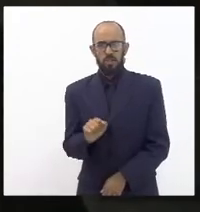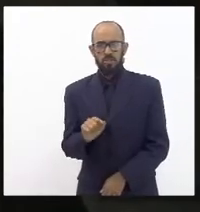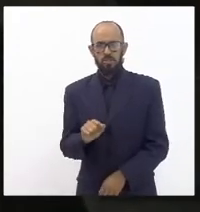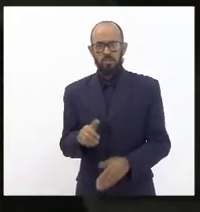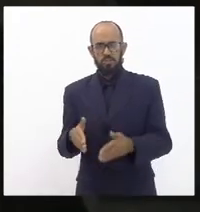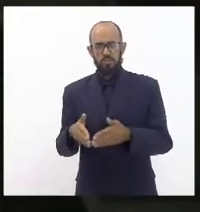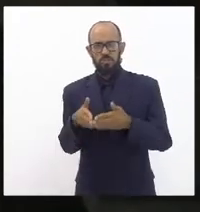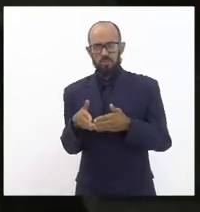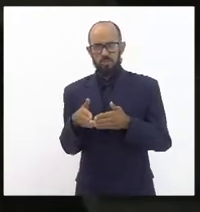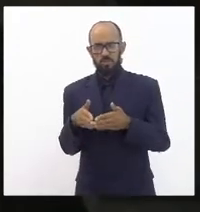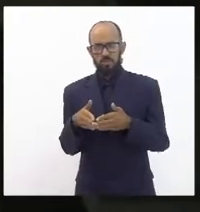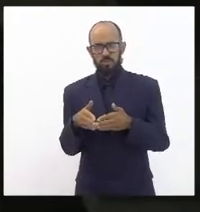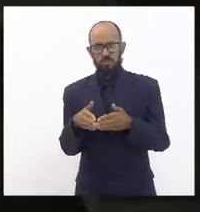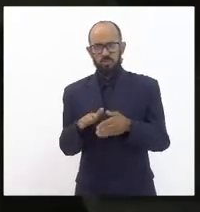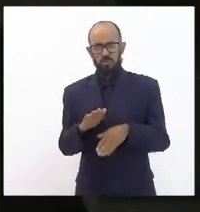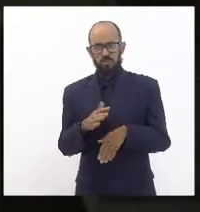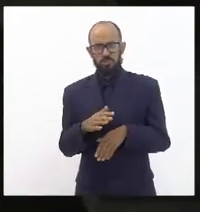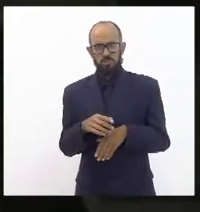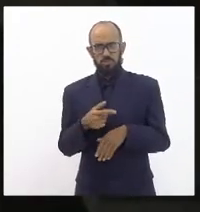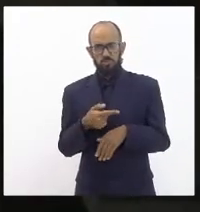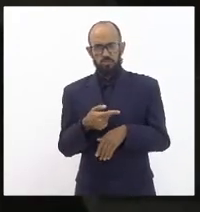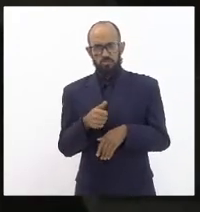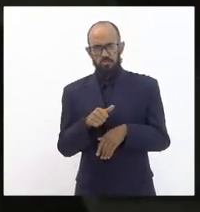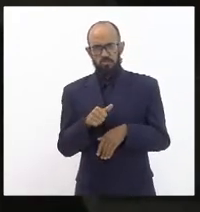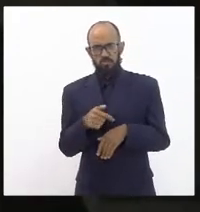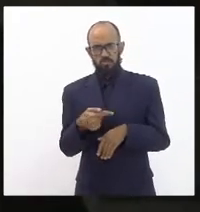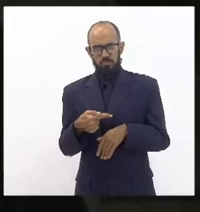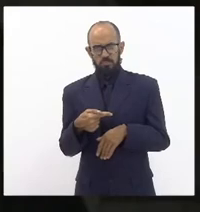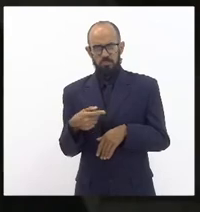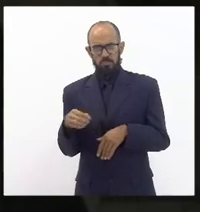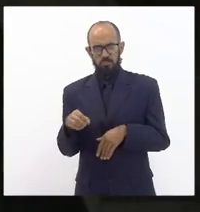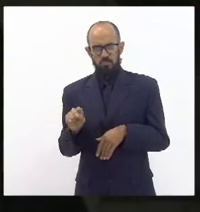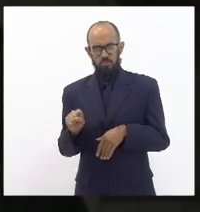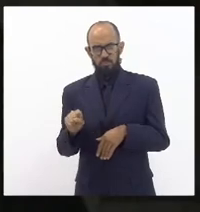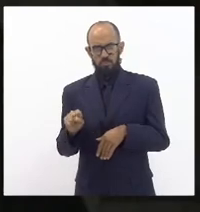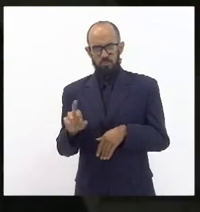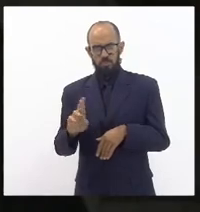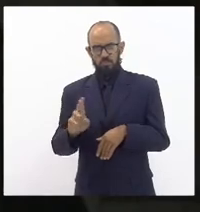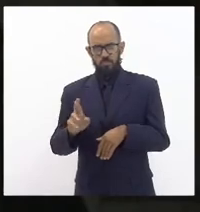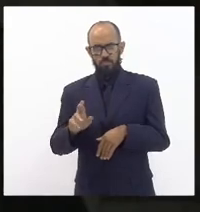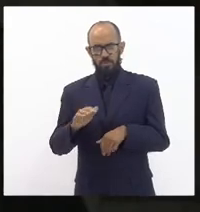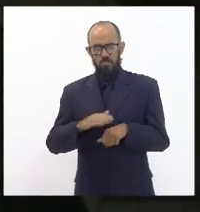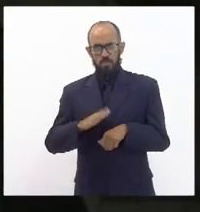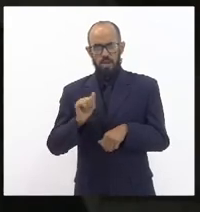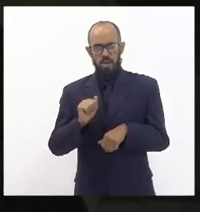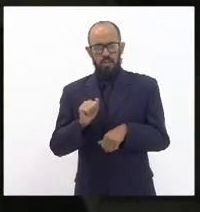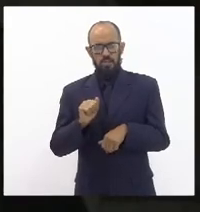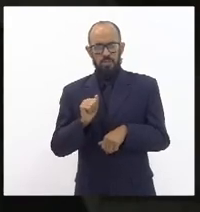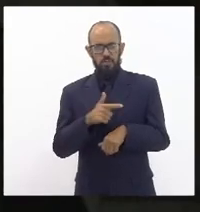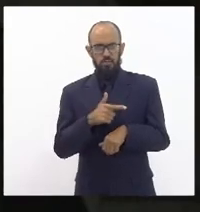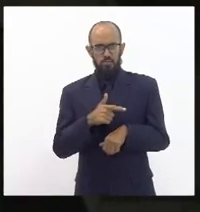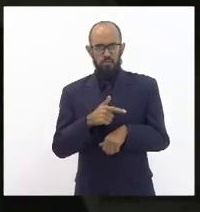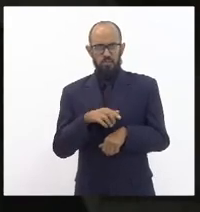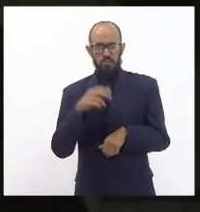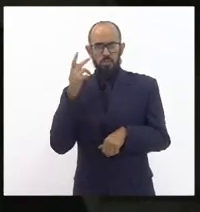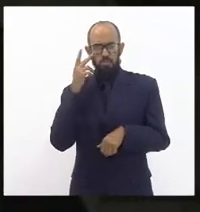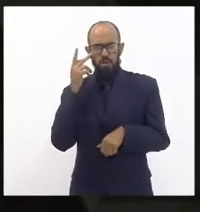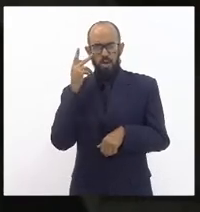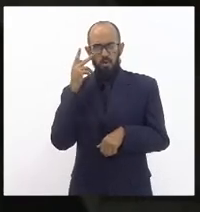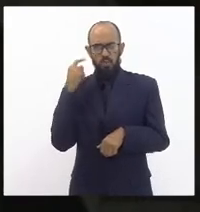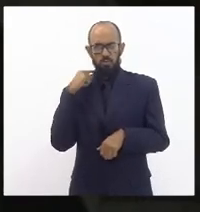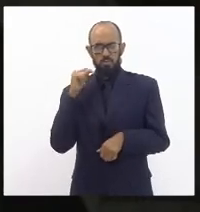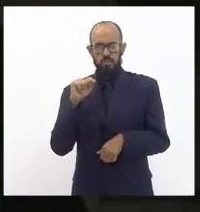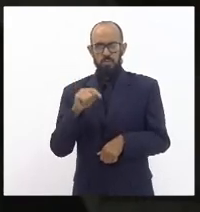Rio de Janeiro de aproximadamente 178 reais é maior que São Paulo maior que Minas Gerais é maior que o